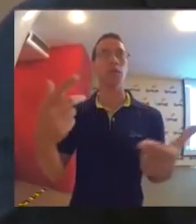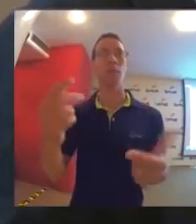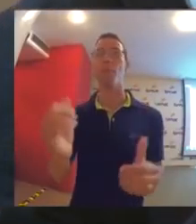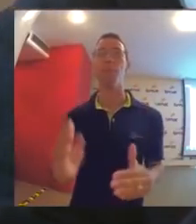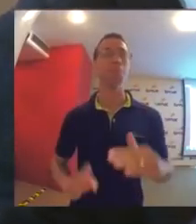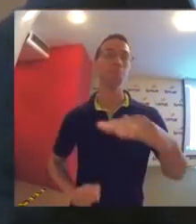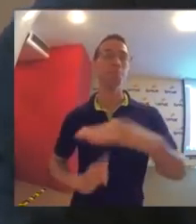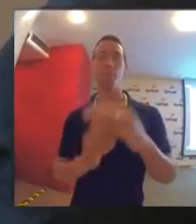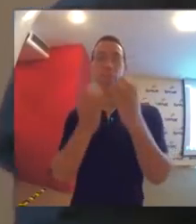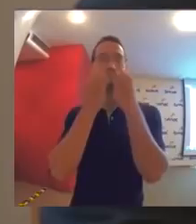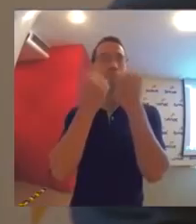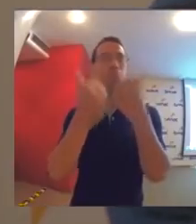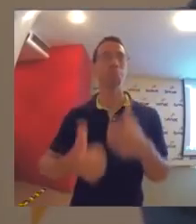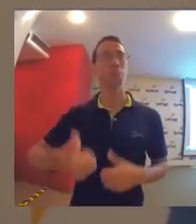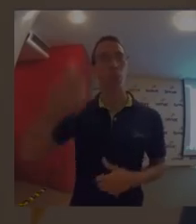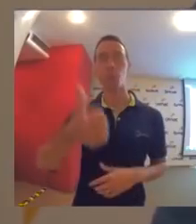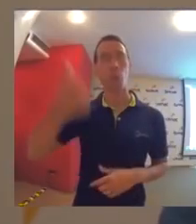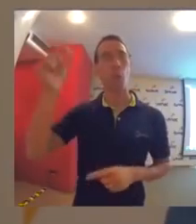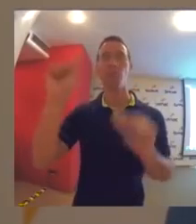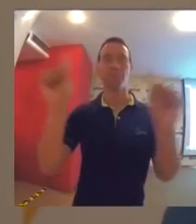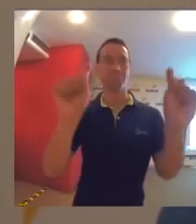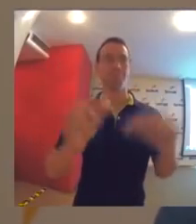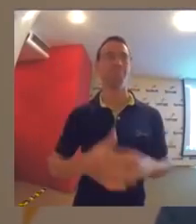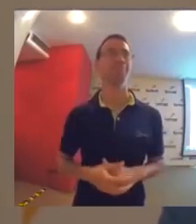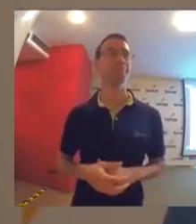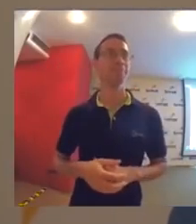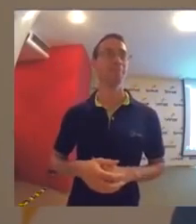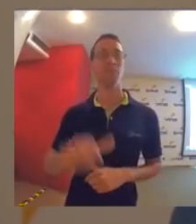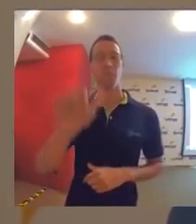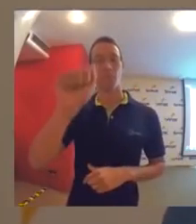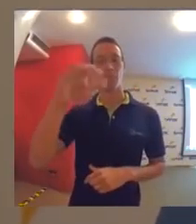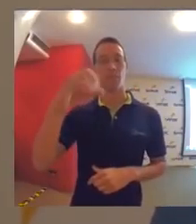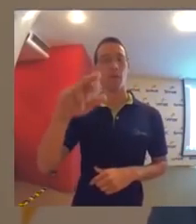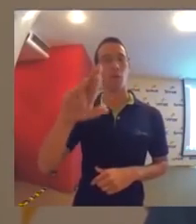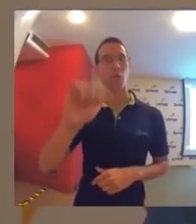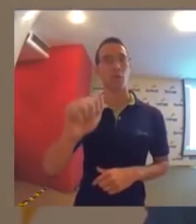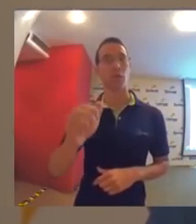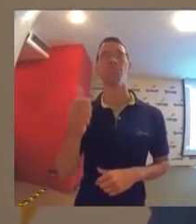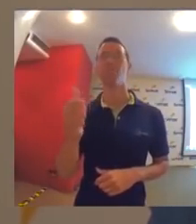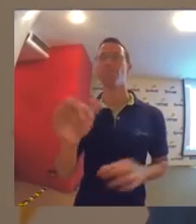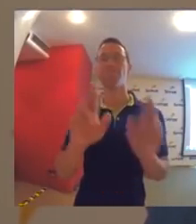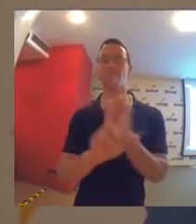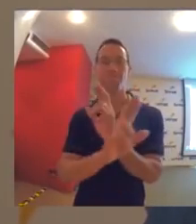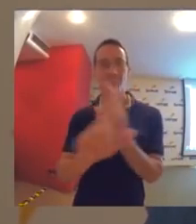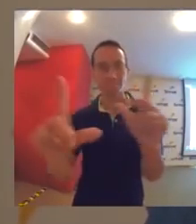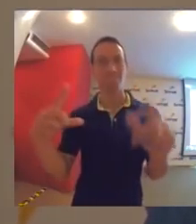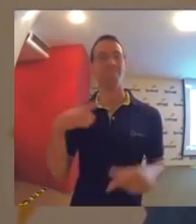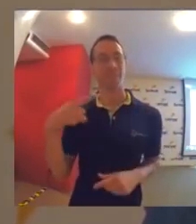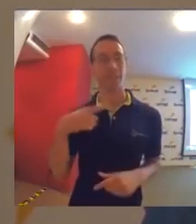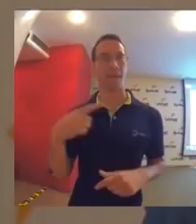educação. O melhor é muito relativo, enfim. Mas o âncora é distinguido com